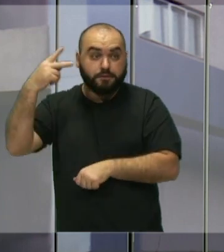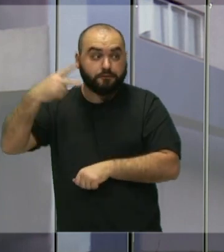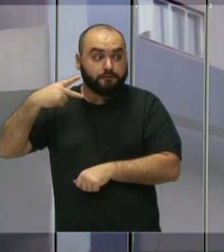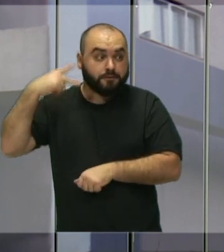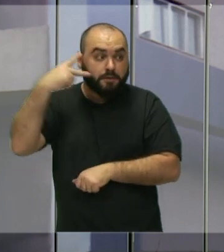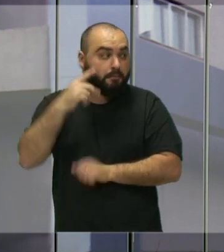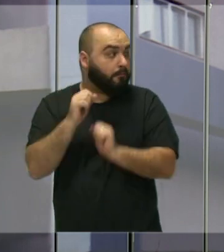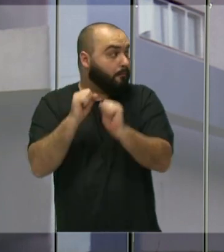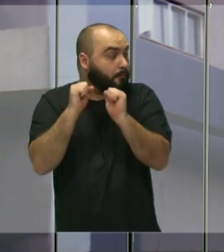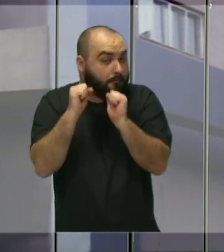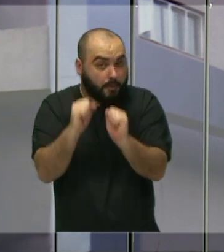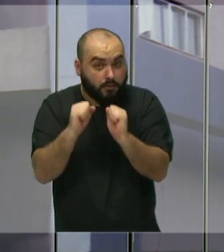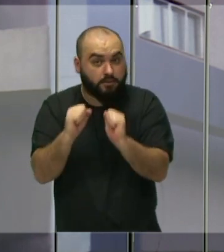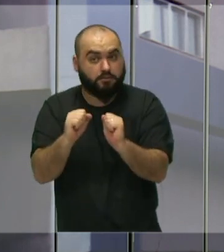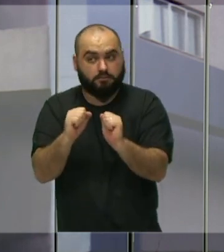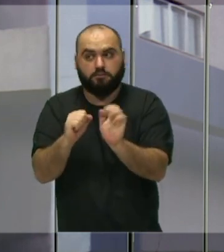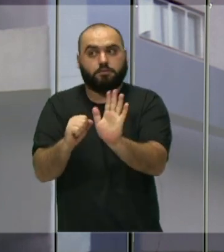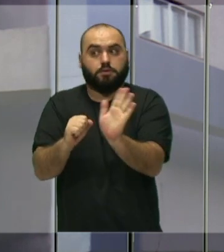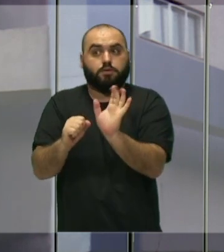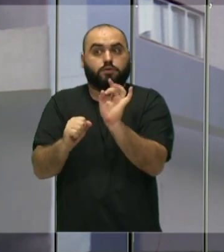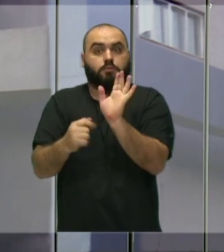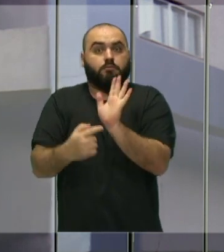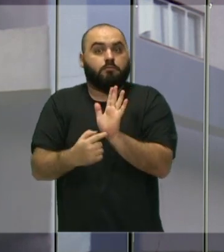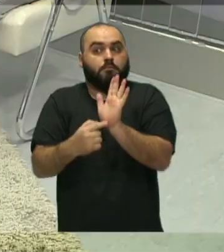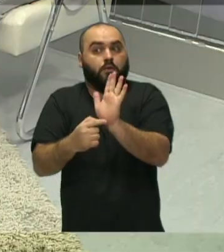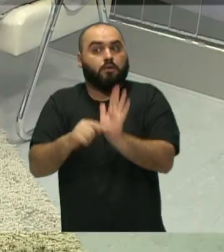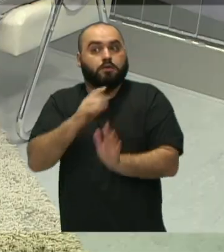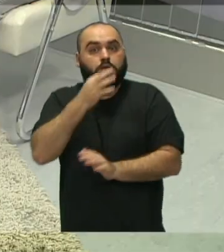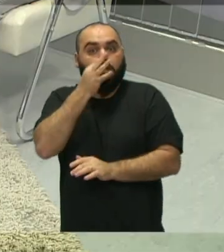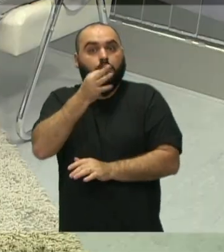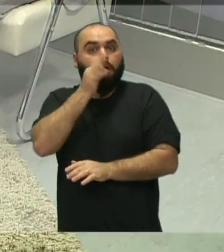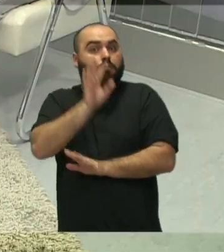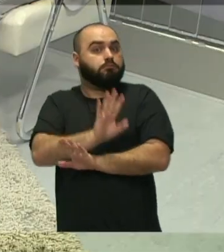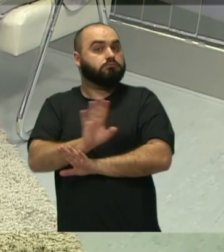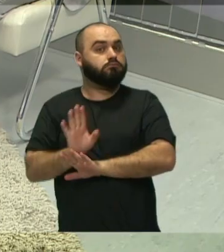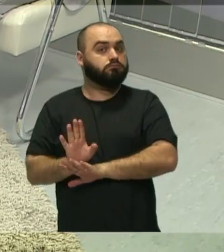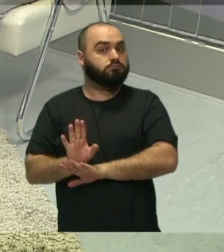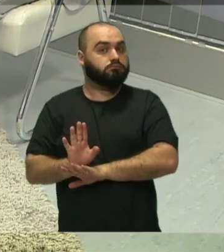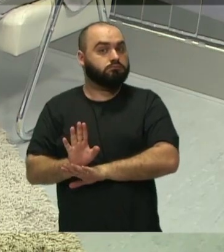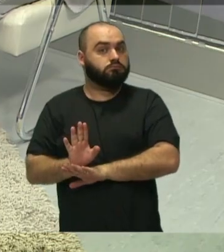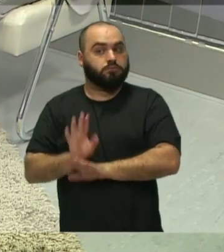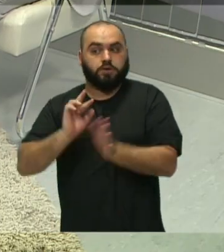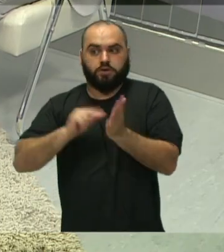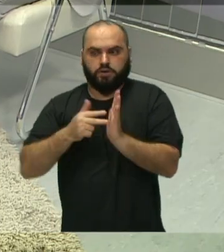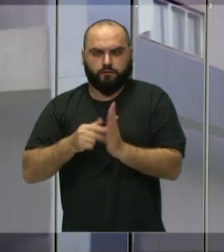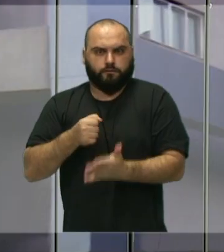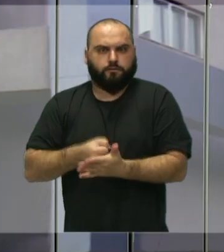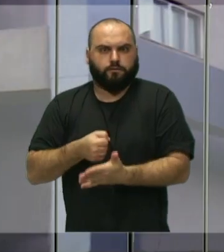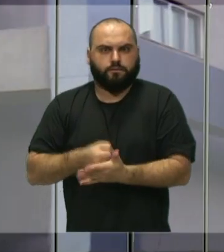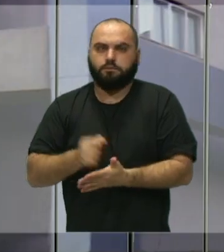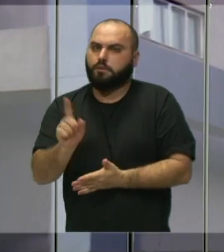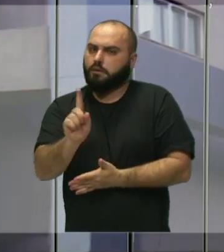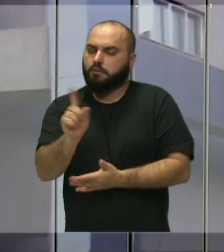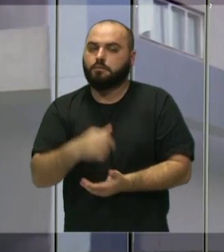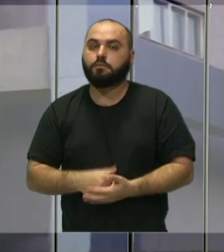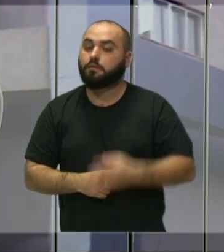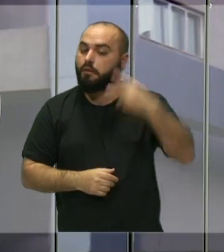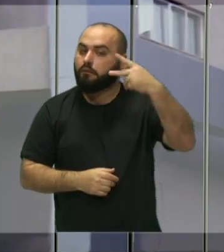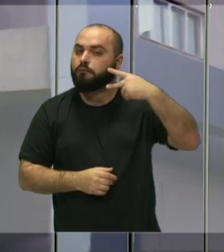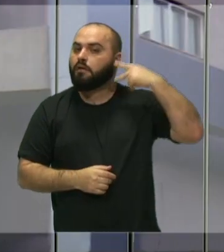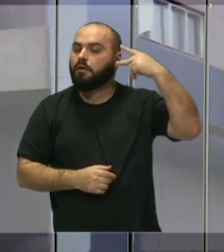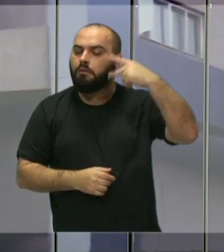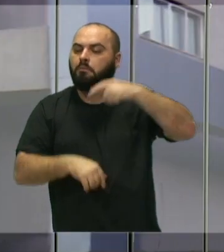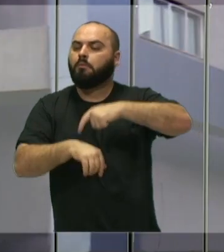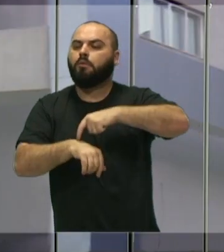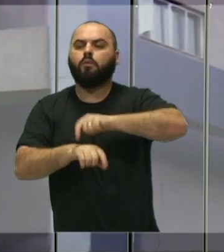ele pode, embora ele está apenas apresentando uma sugestão que vai ou não ser aprovada pelos seus pares, o vereador, nesse momento, ele